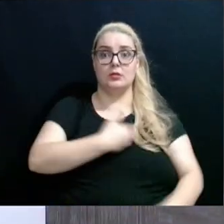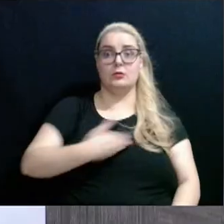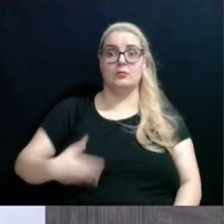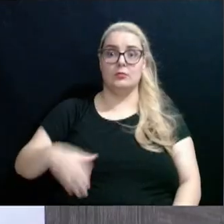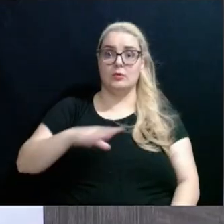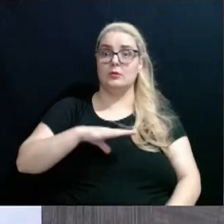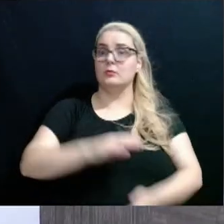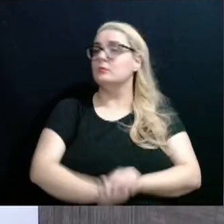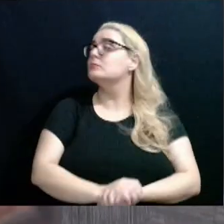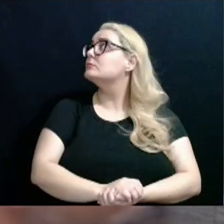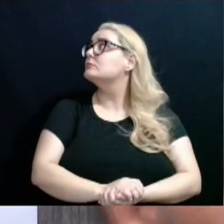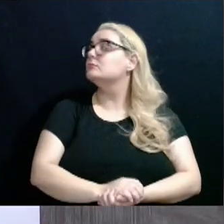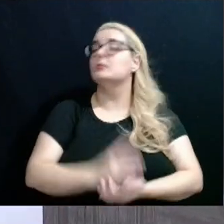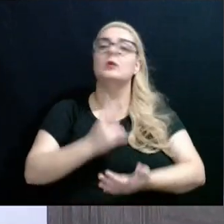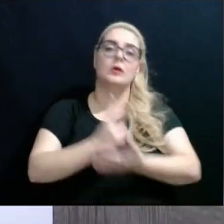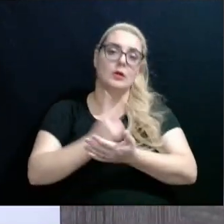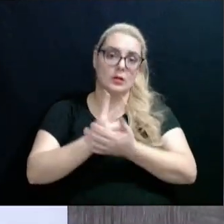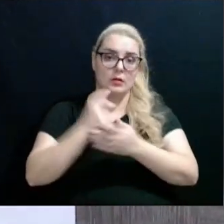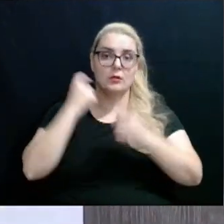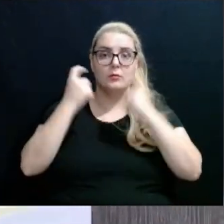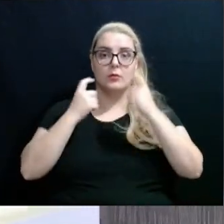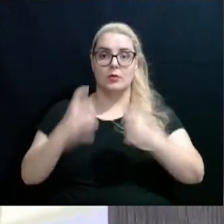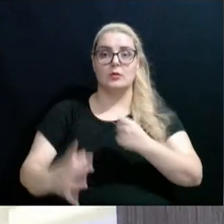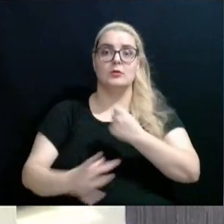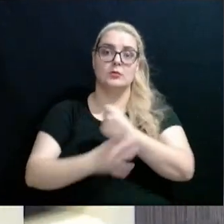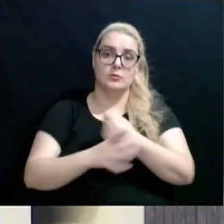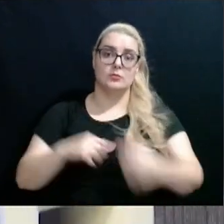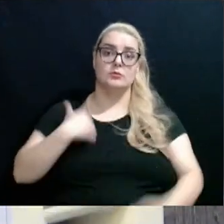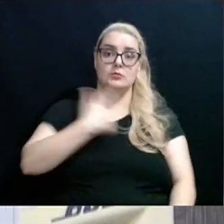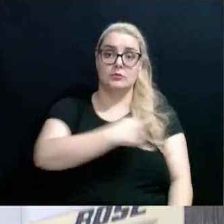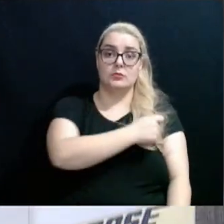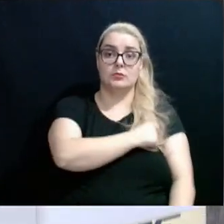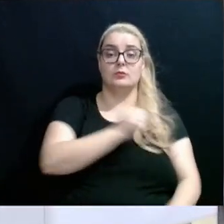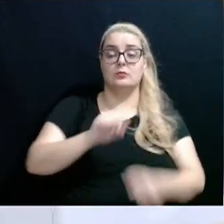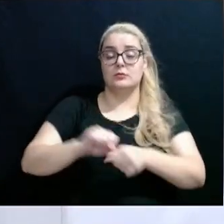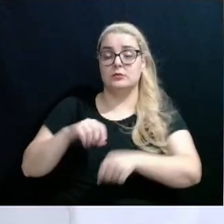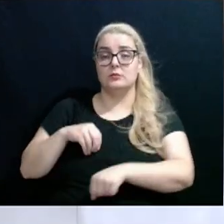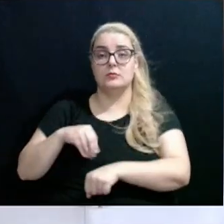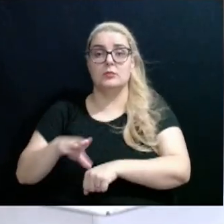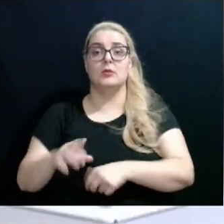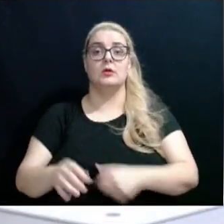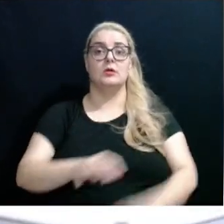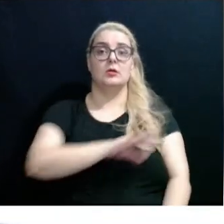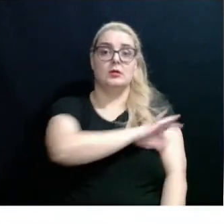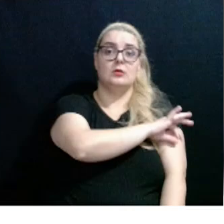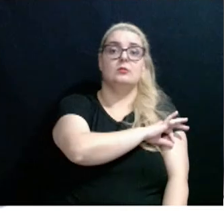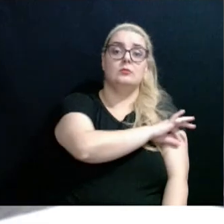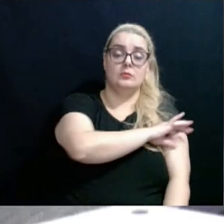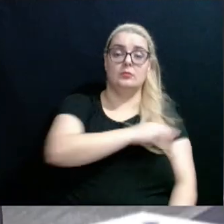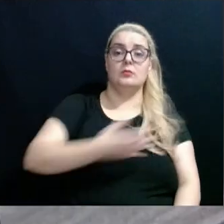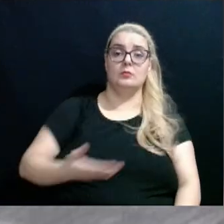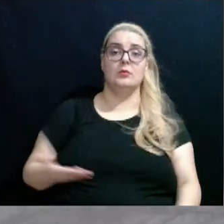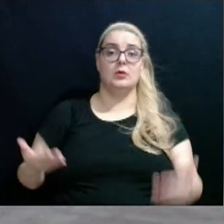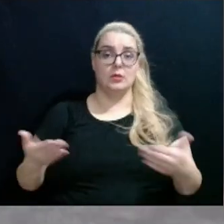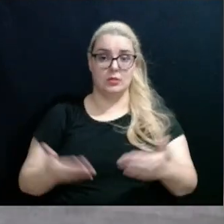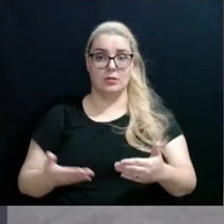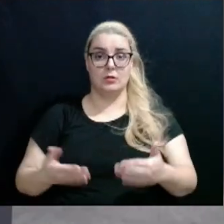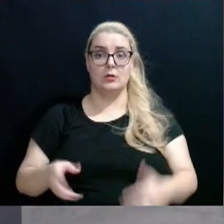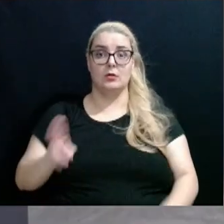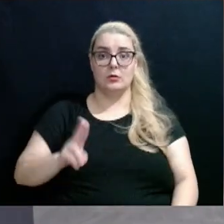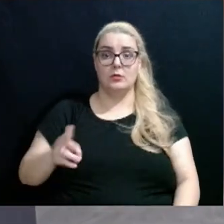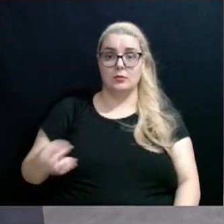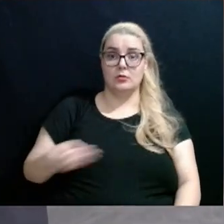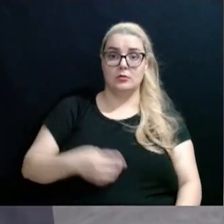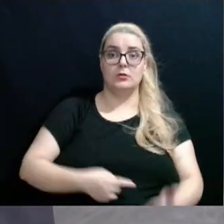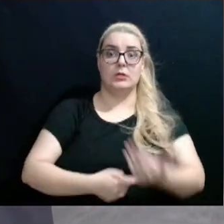sempre preocupados, com a segurança dos nossos alunos, fizemos essa indicação à Prefeitura para que agora, com o uso de novas